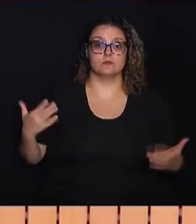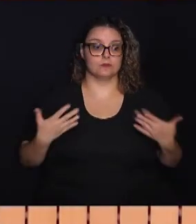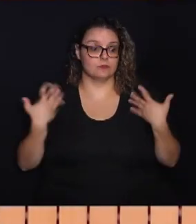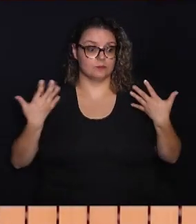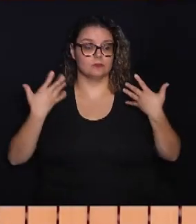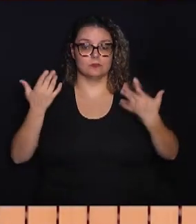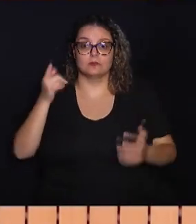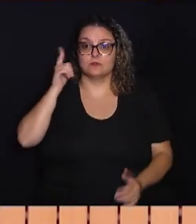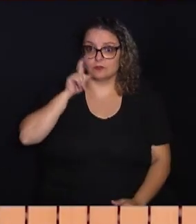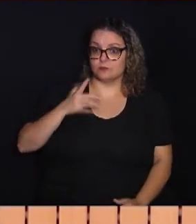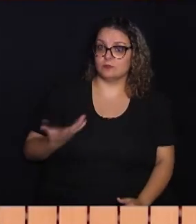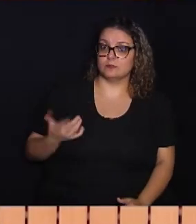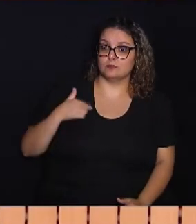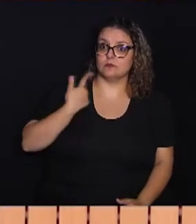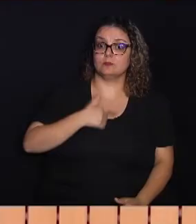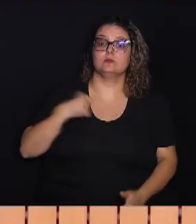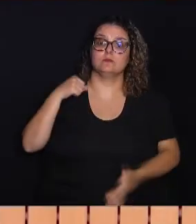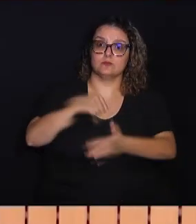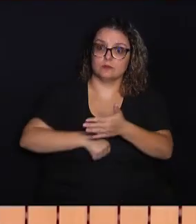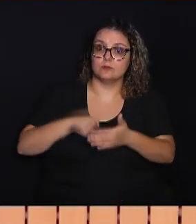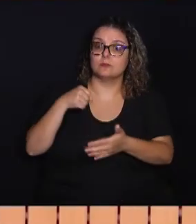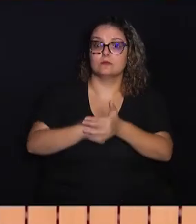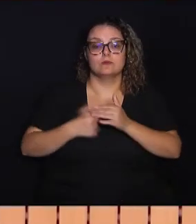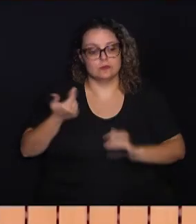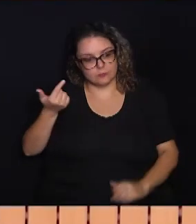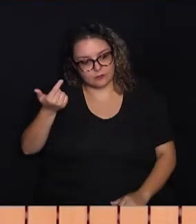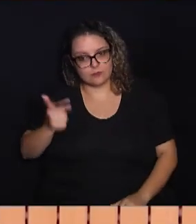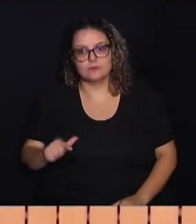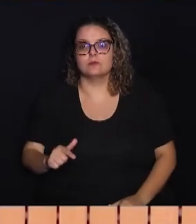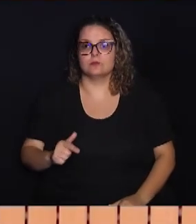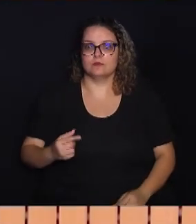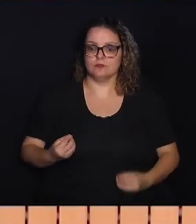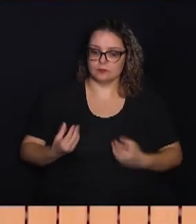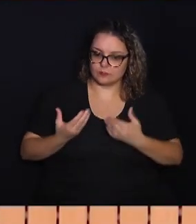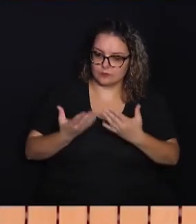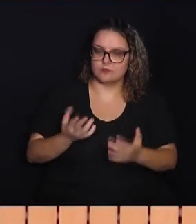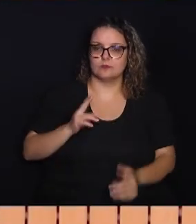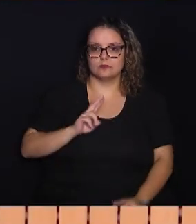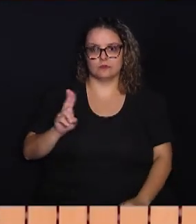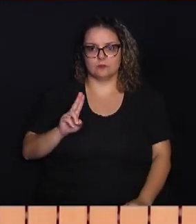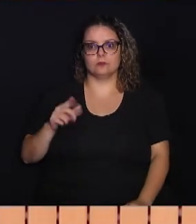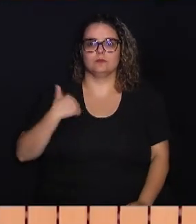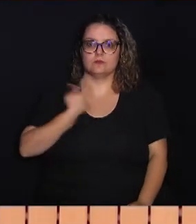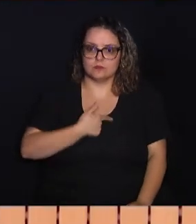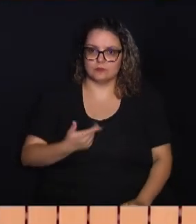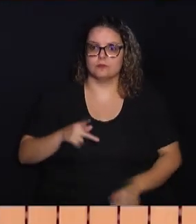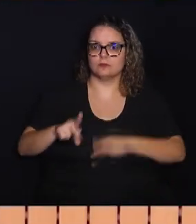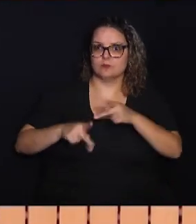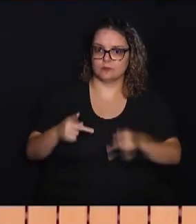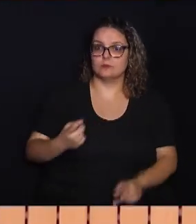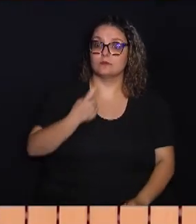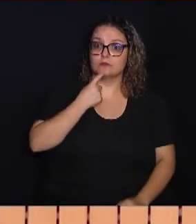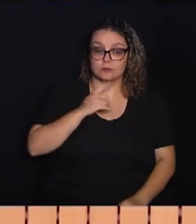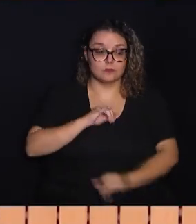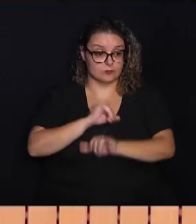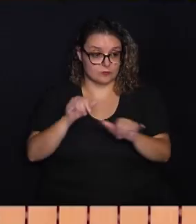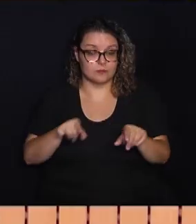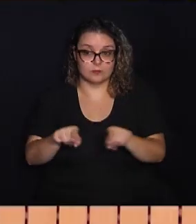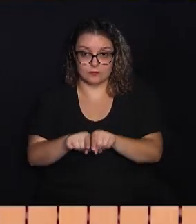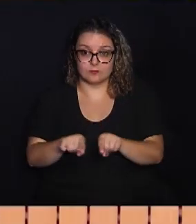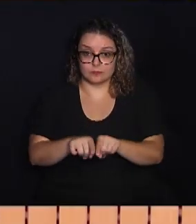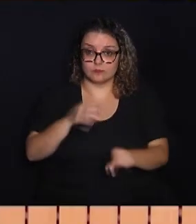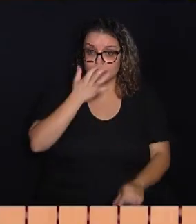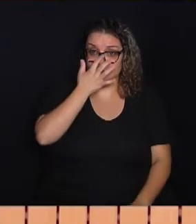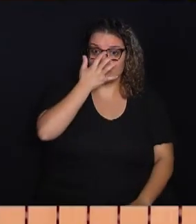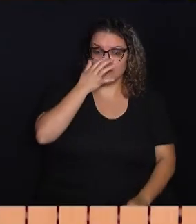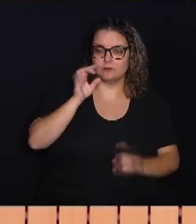conseguiram pra gente continuar aí essa batalha e levando aí o nosso nome paraa população de Campinas e dizer também em